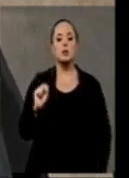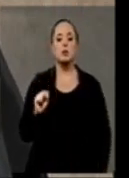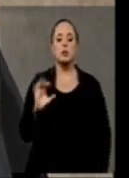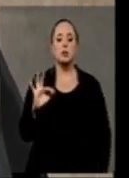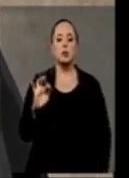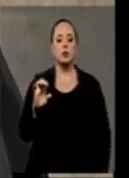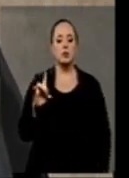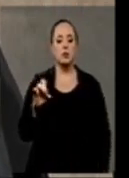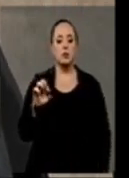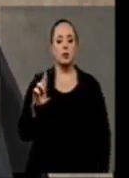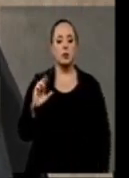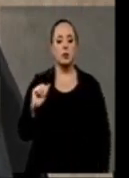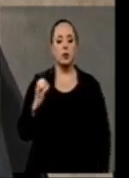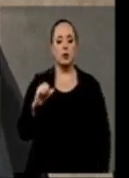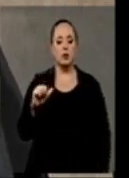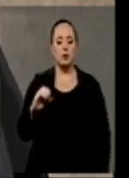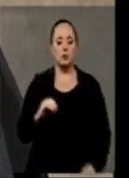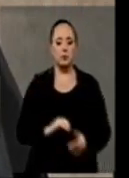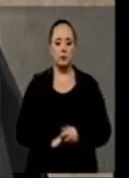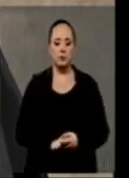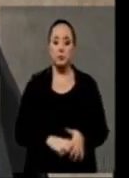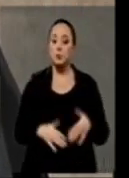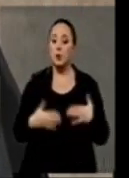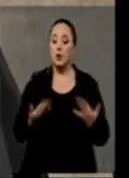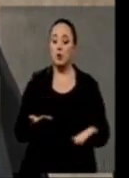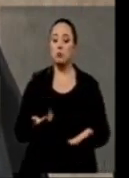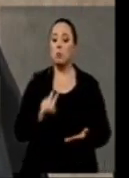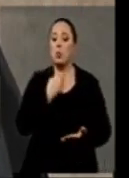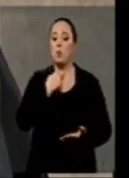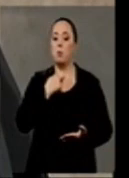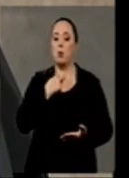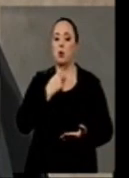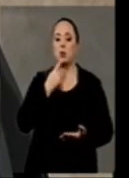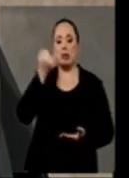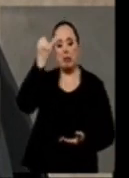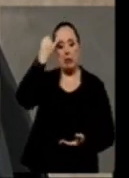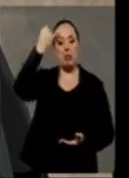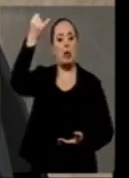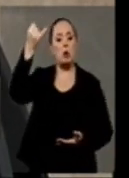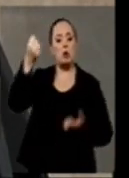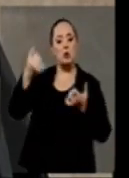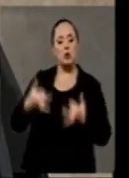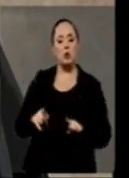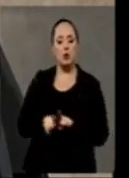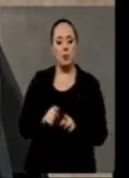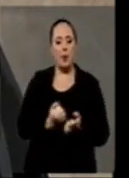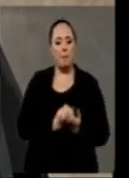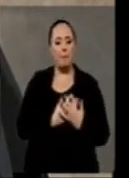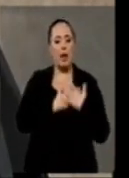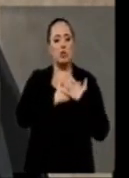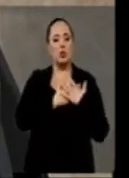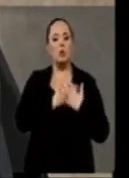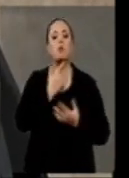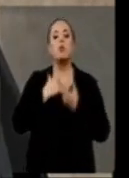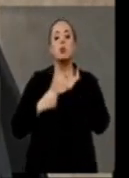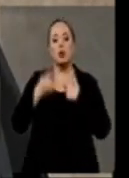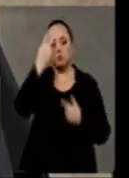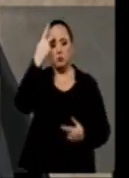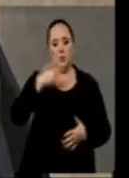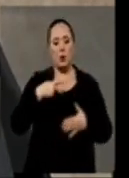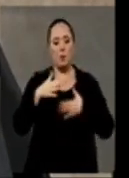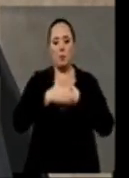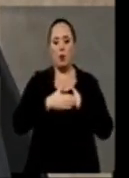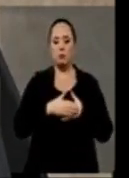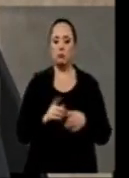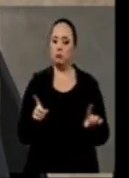por isso não há lugar para ideologias não há lugar para paixões ou vontades o